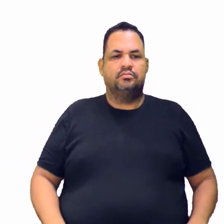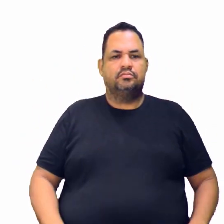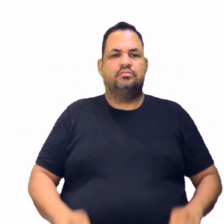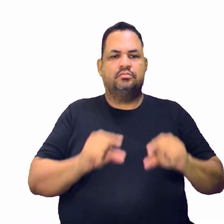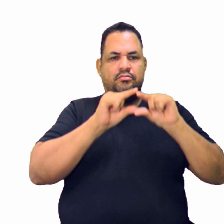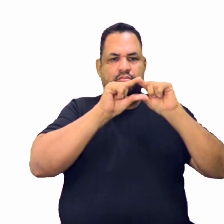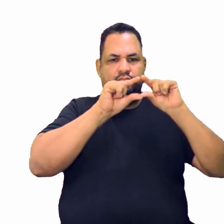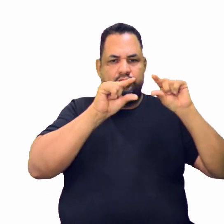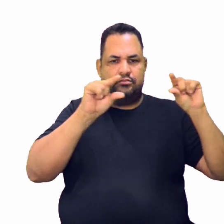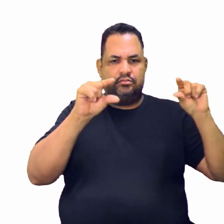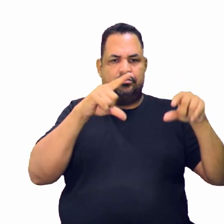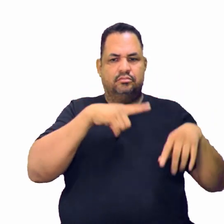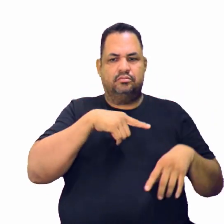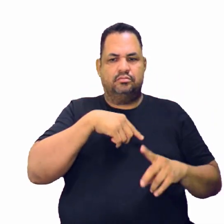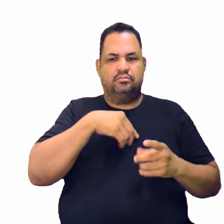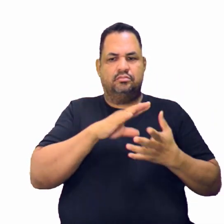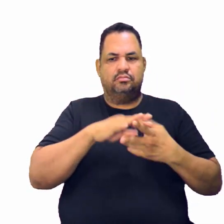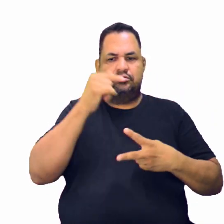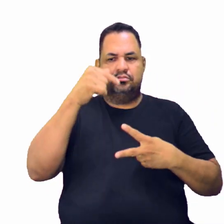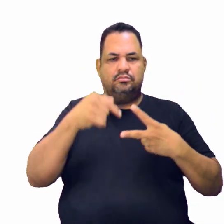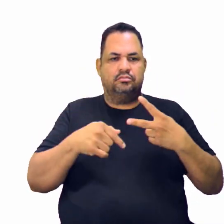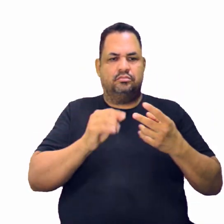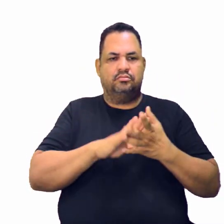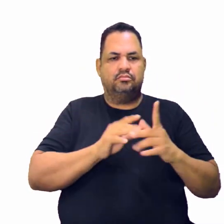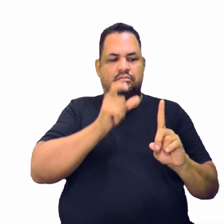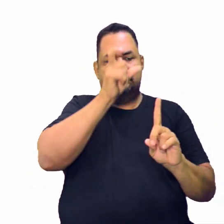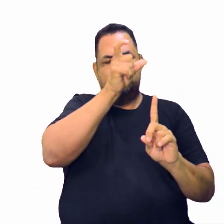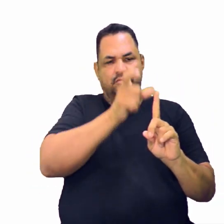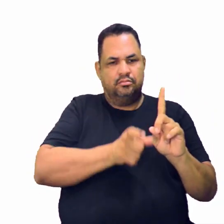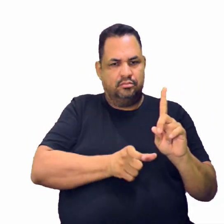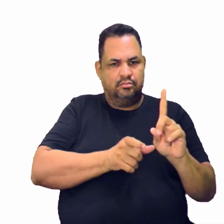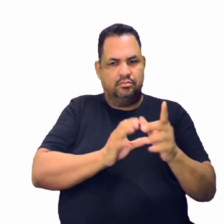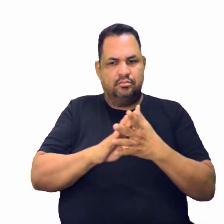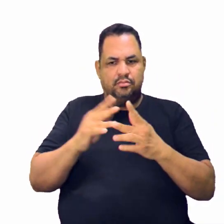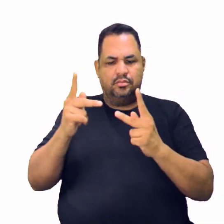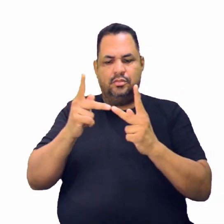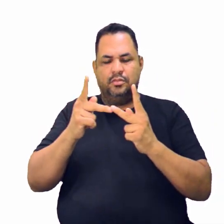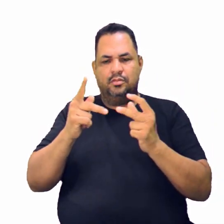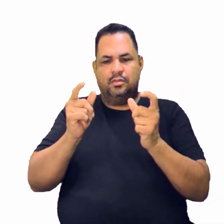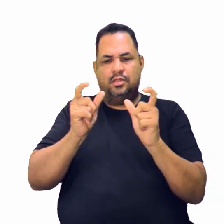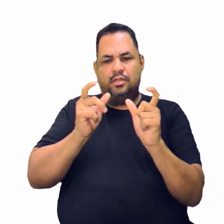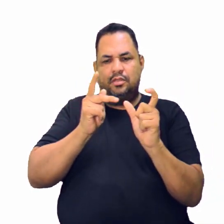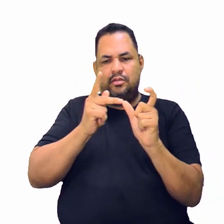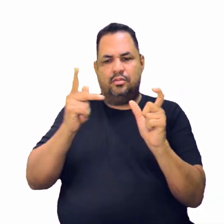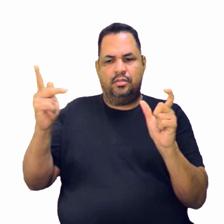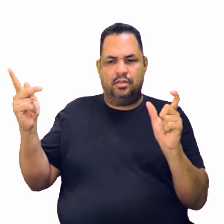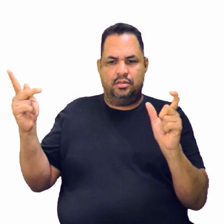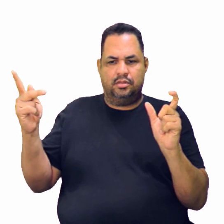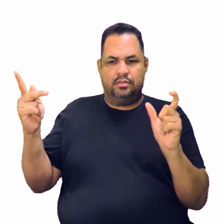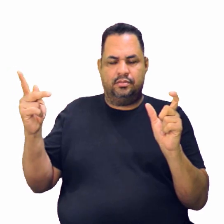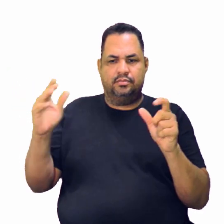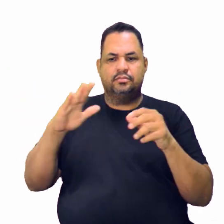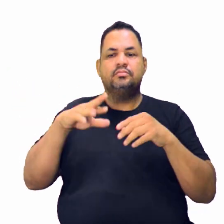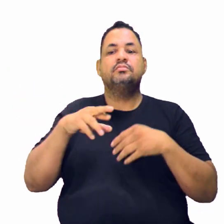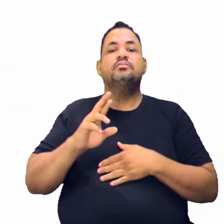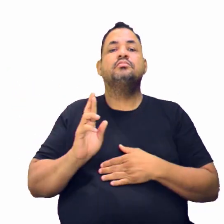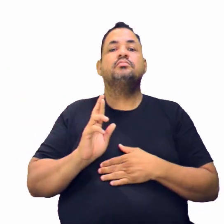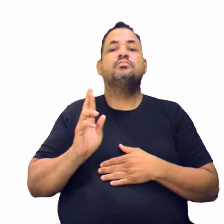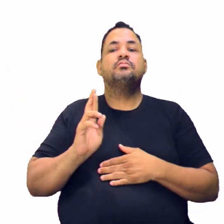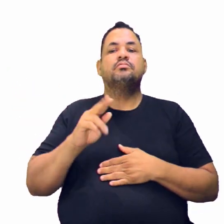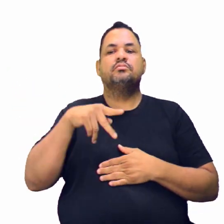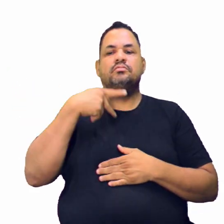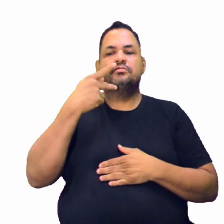comumente estruturadas em dois elementos, sujeito e o predicado. O sujeito, de quem eu estou